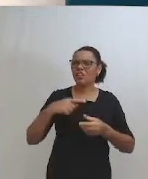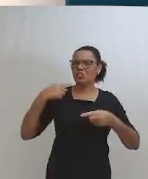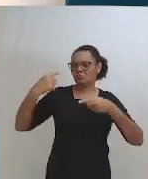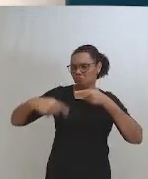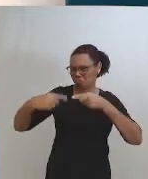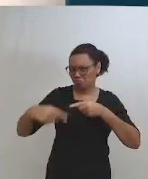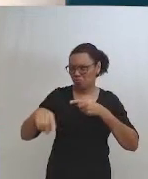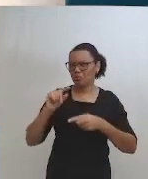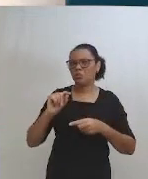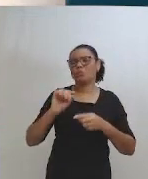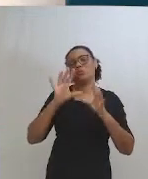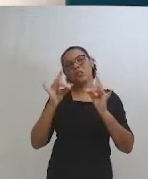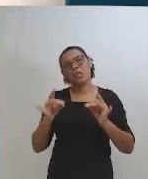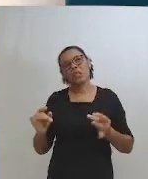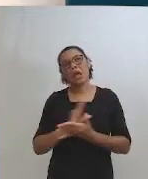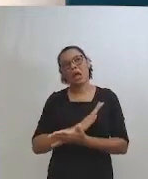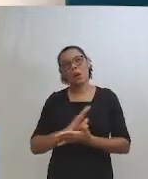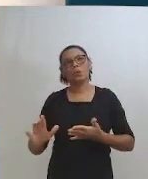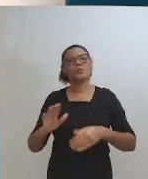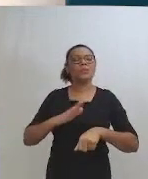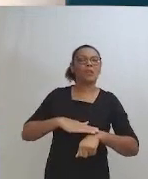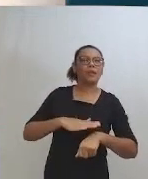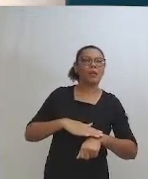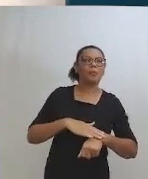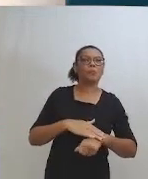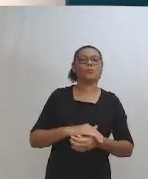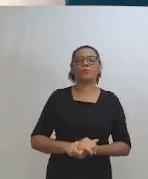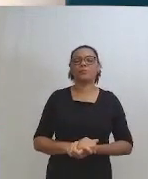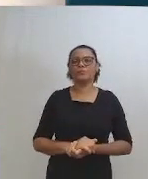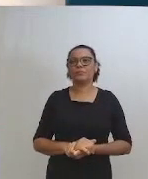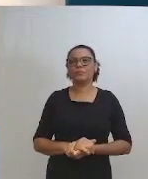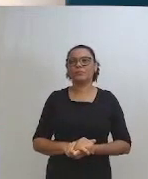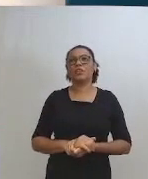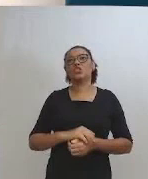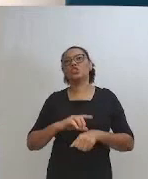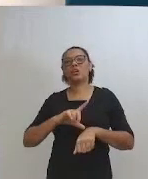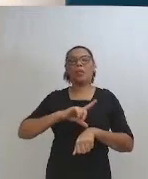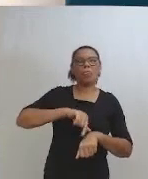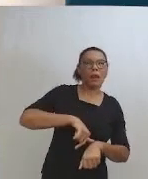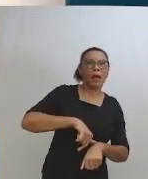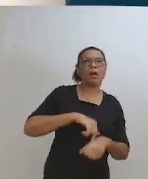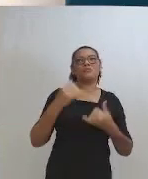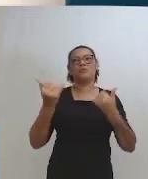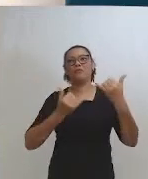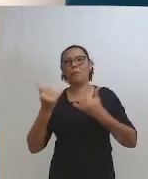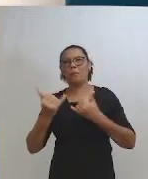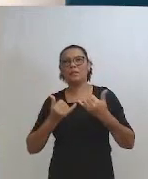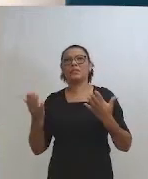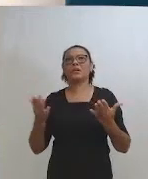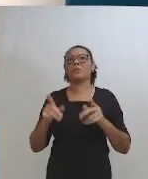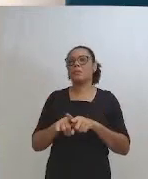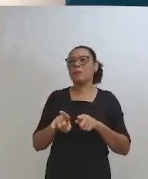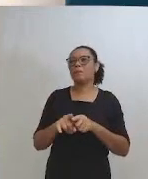de tempo, de postergação das informações e valores de multa, mas, na verdade, a